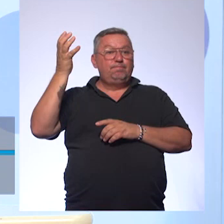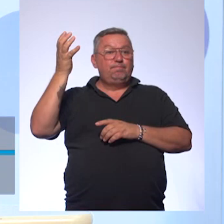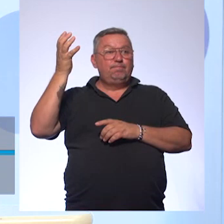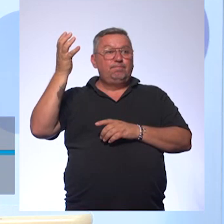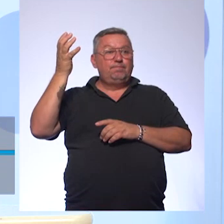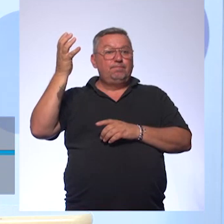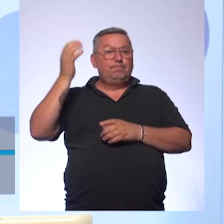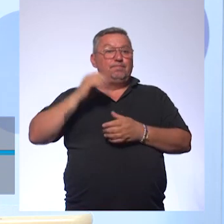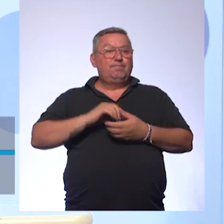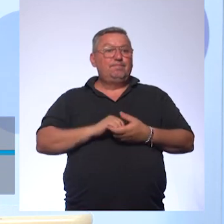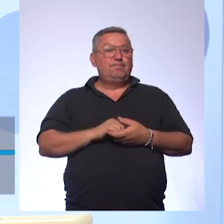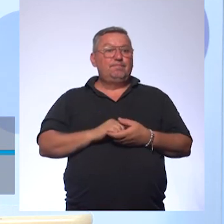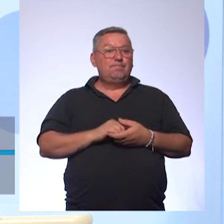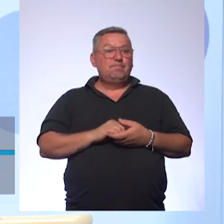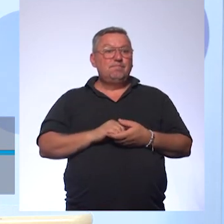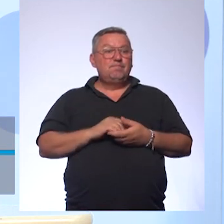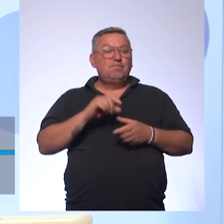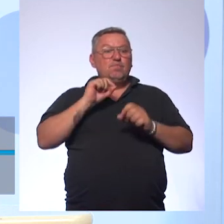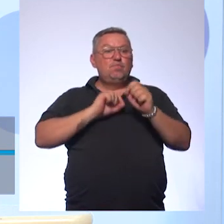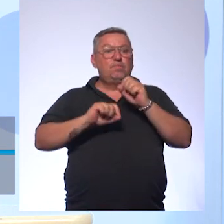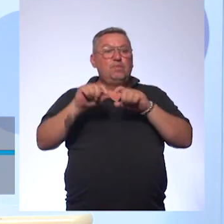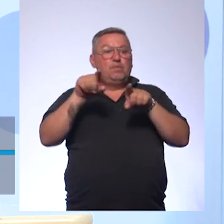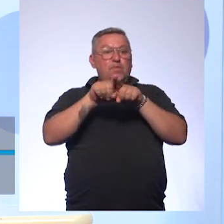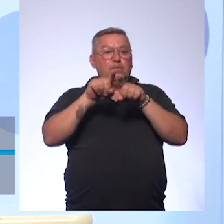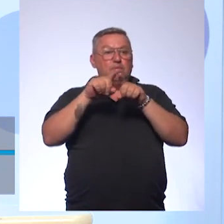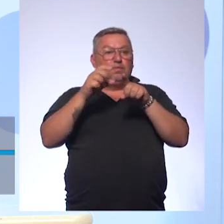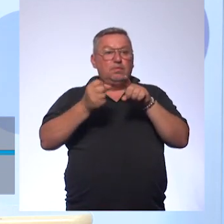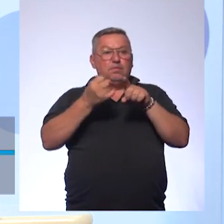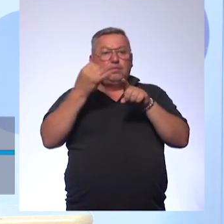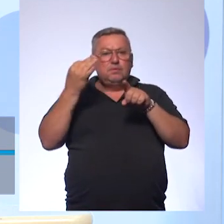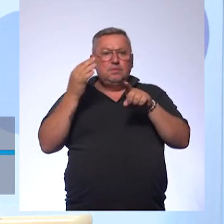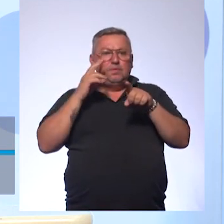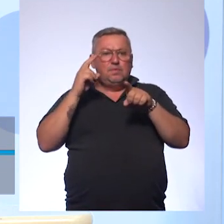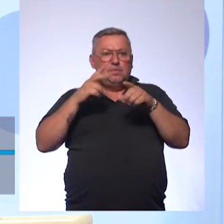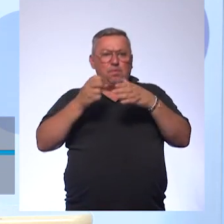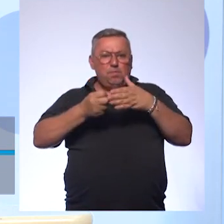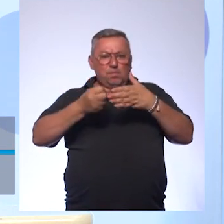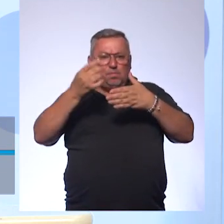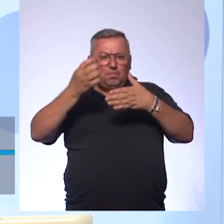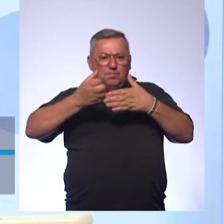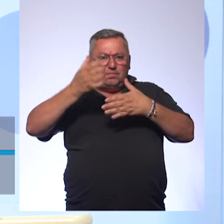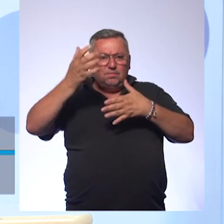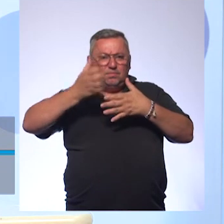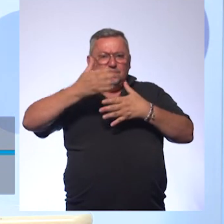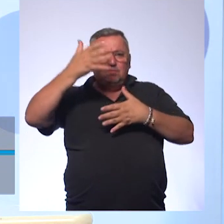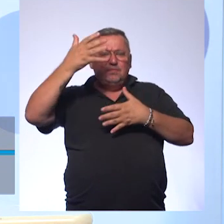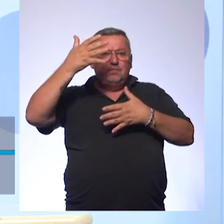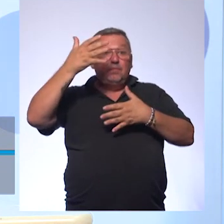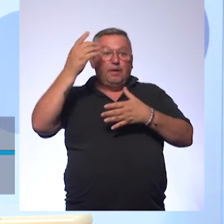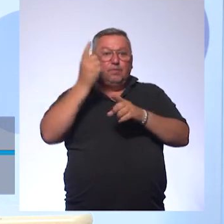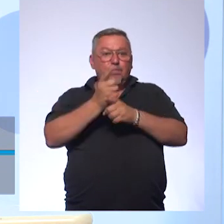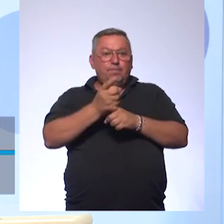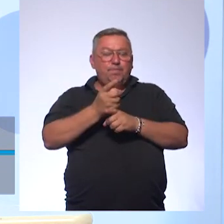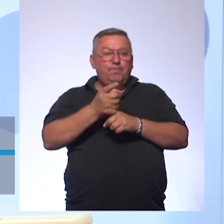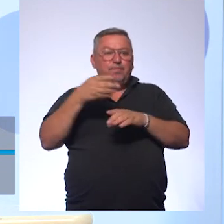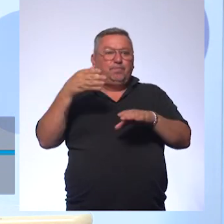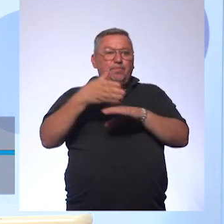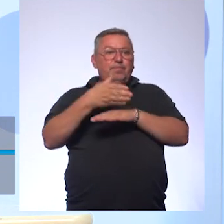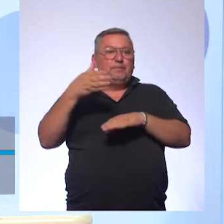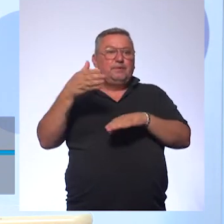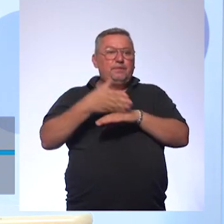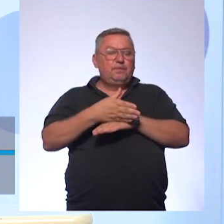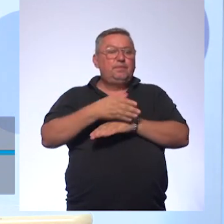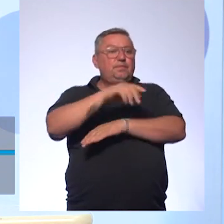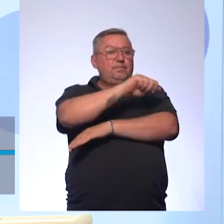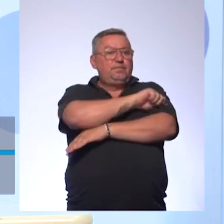carbono, né, e que liberava oxigênio, que não é um gás estufa. E aí, quando você queima essa árvore, o que você